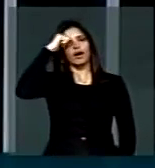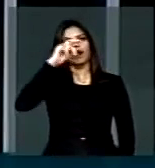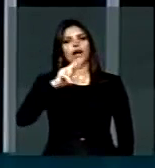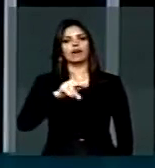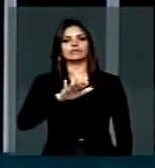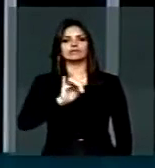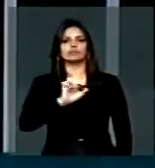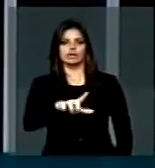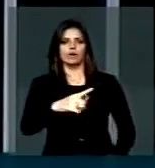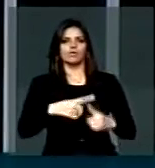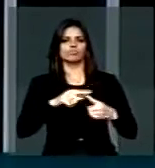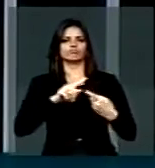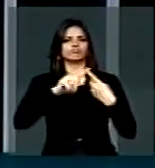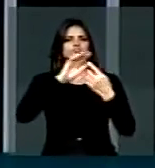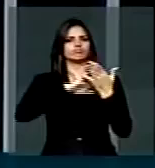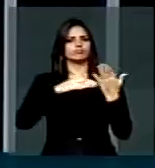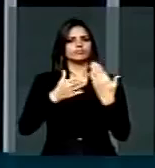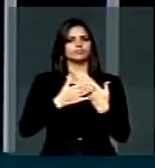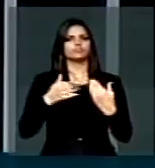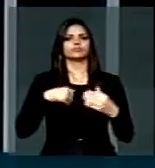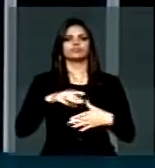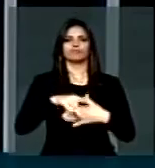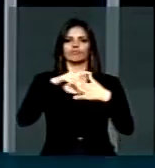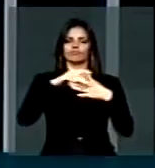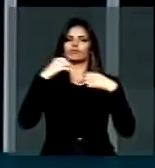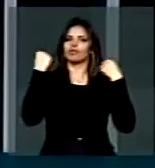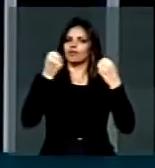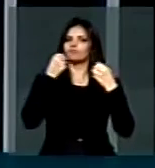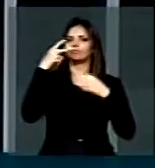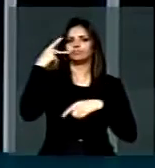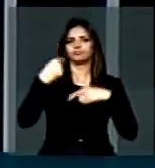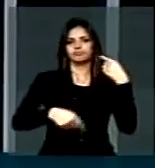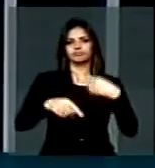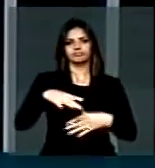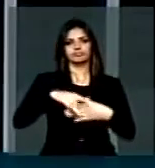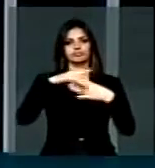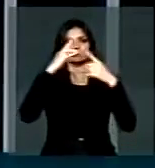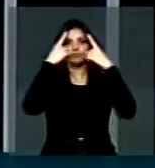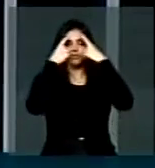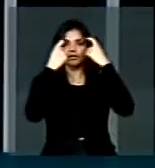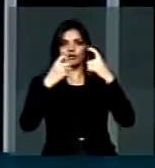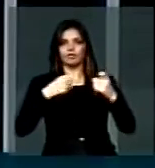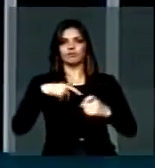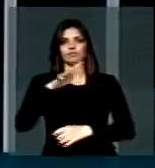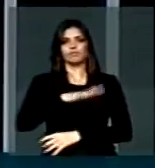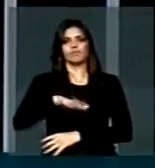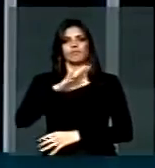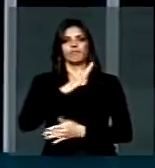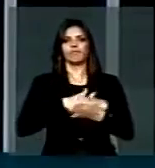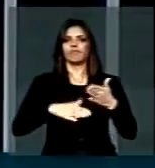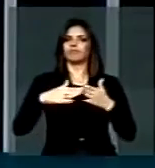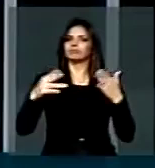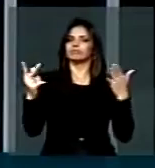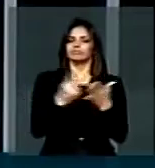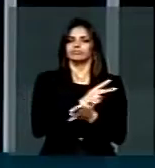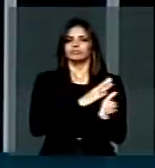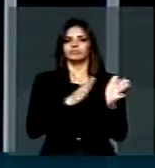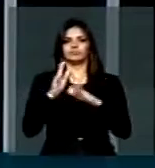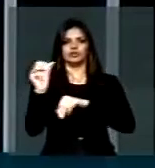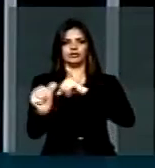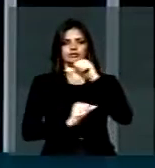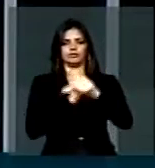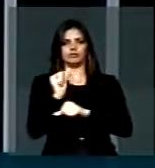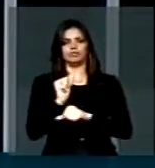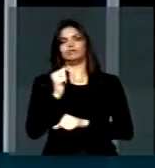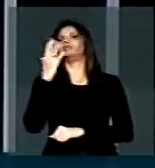regime racista, liderou numa campanha política quando a violência dominou todo o processo de transição, tempo